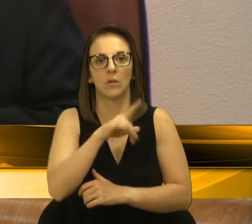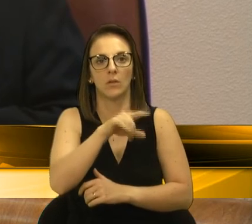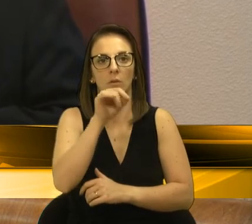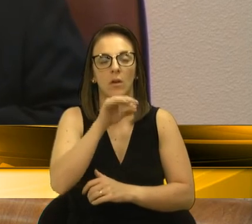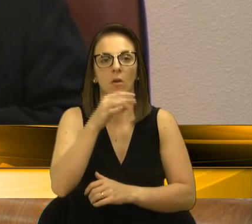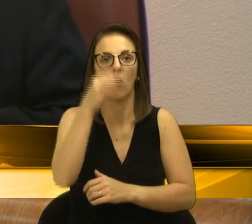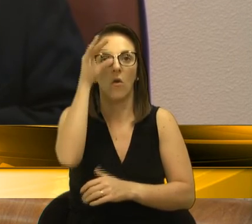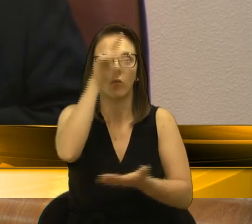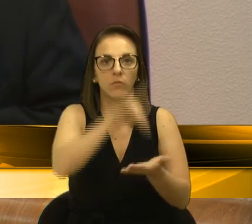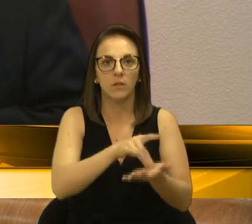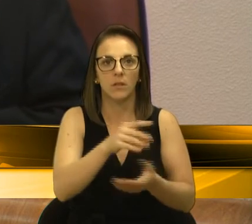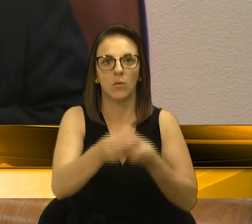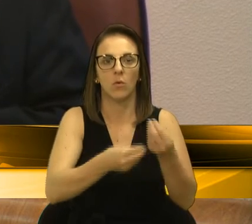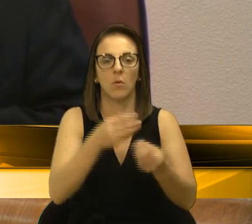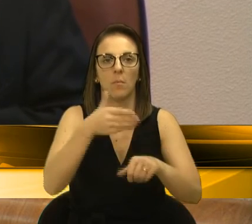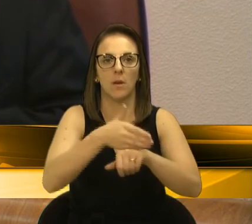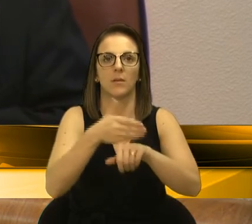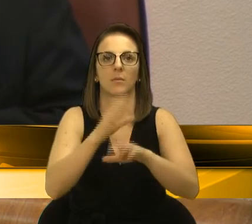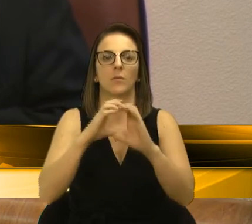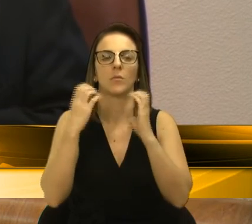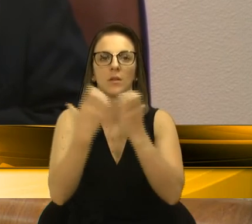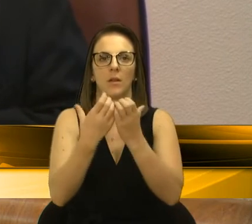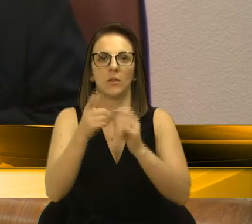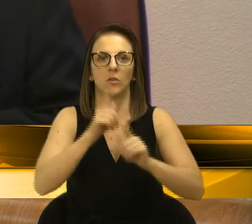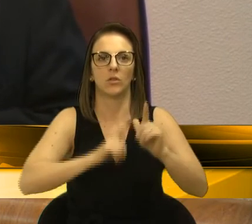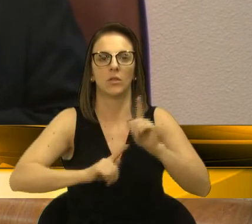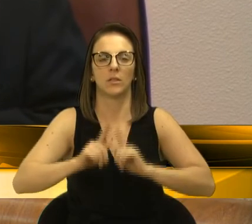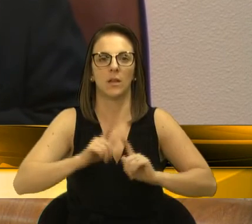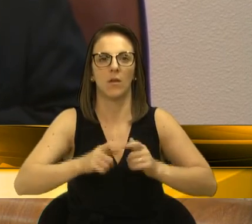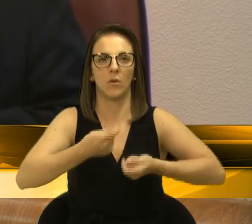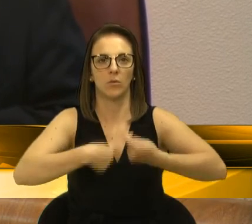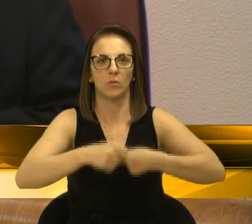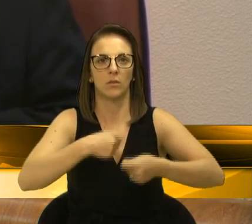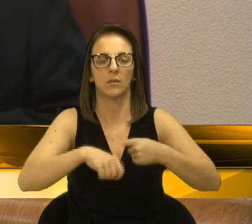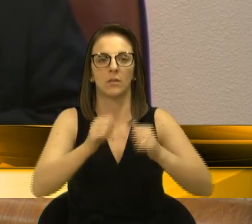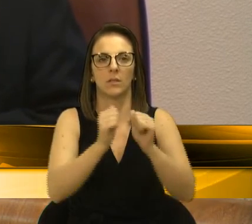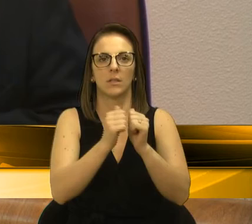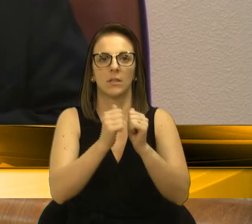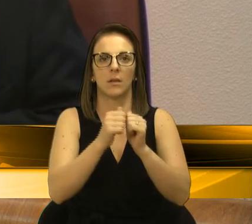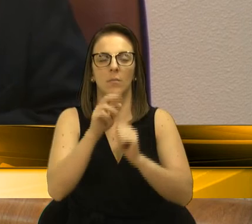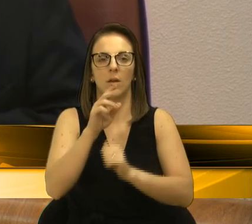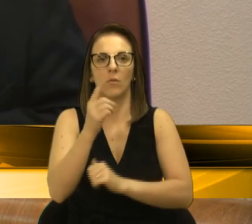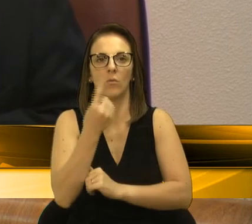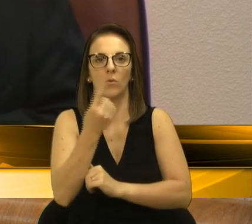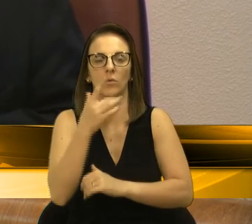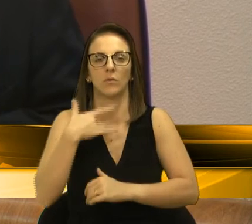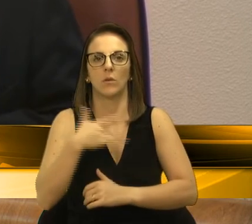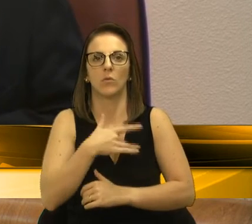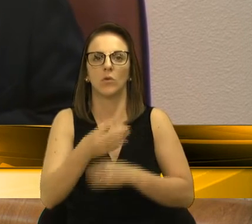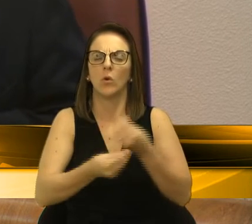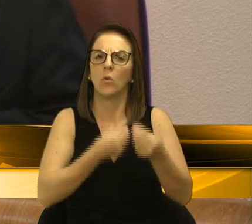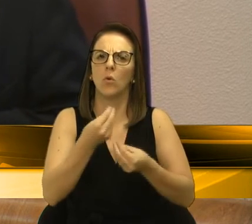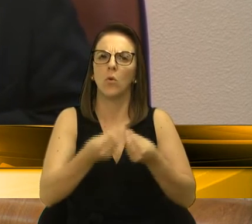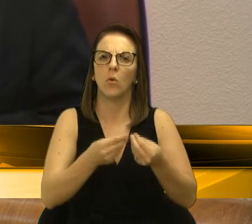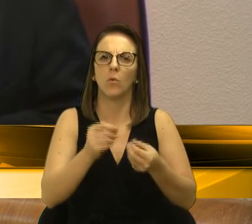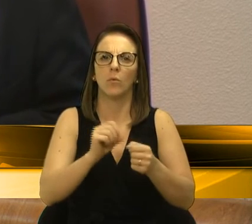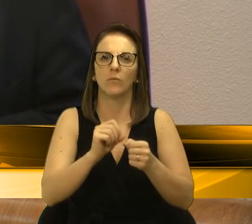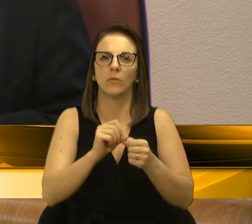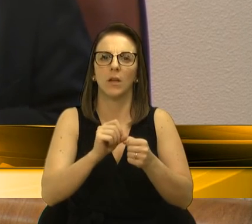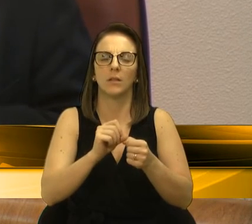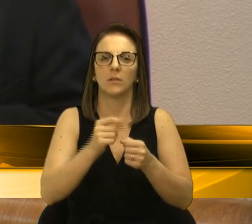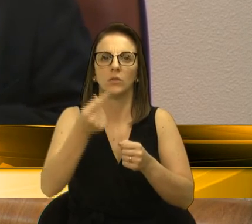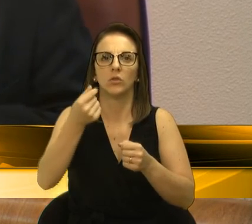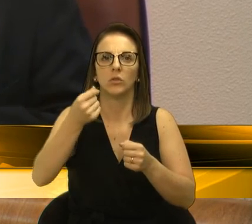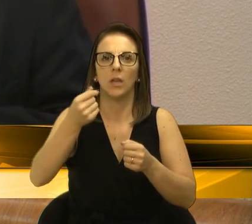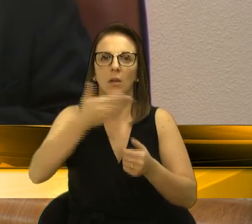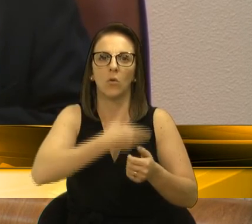a participação da comunidade na gestão do Sistema Único de Saúde, SUS, e sobre as transferências intergovernamentais de recursos